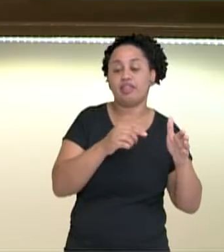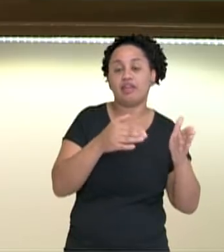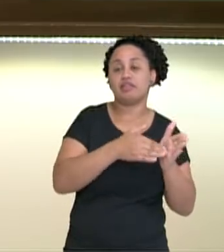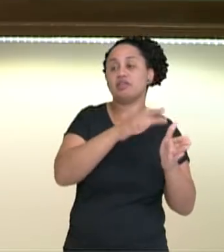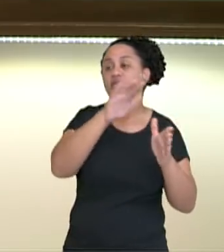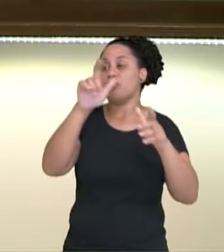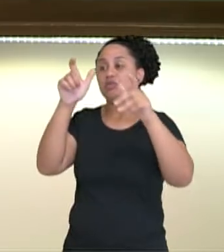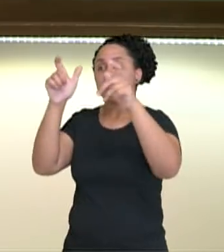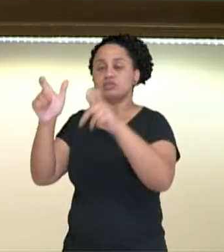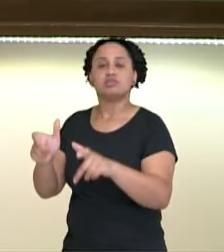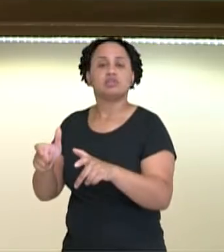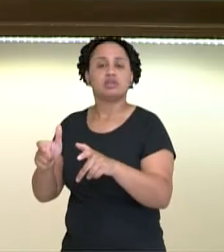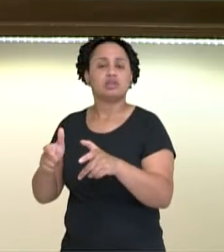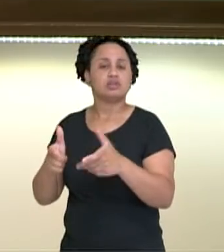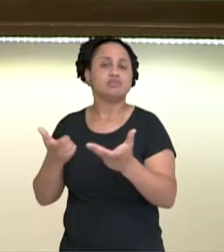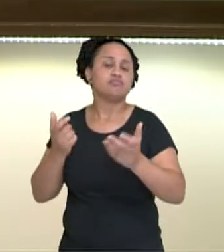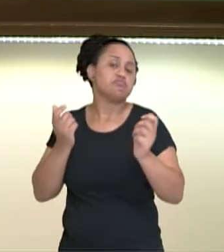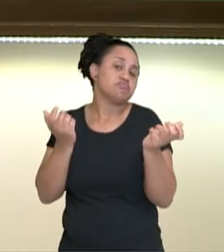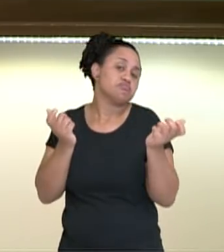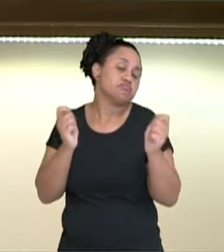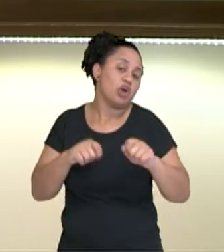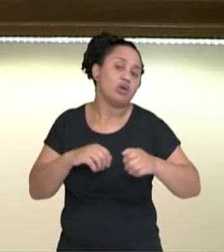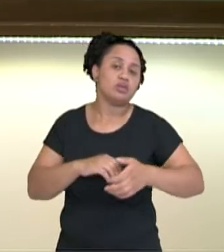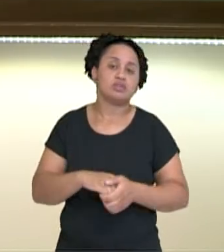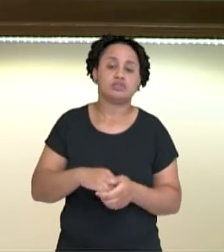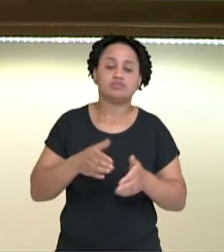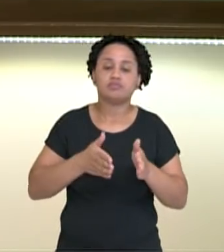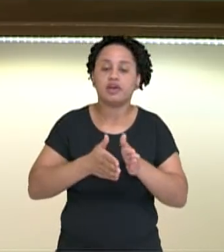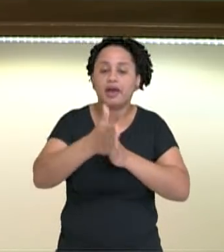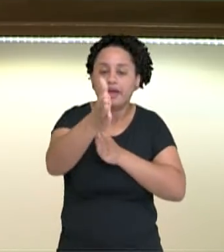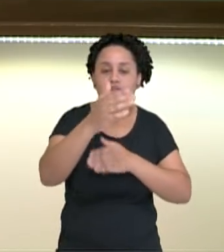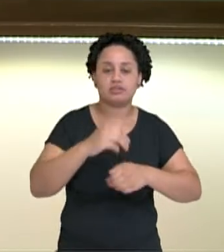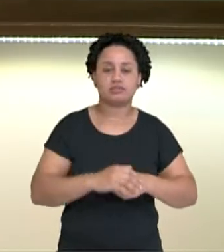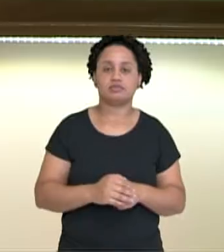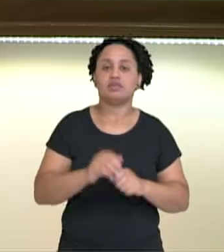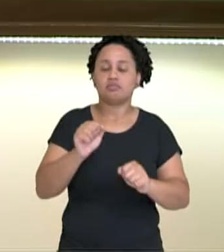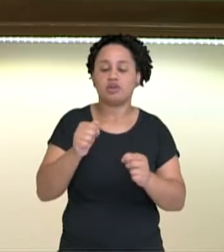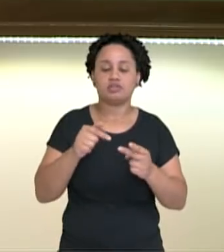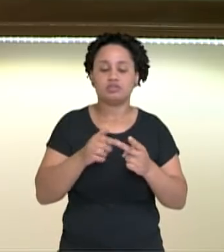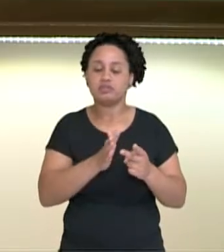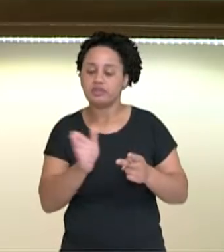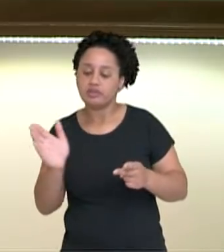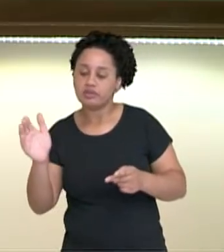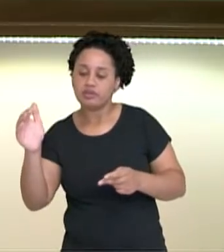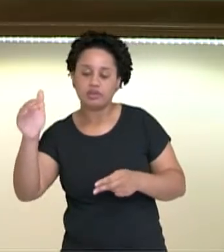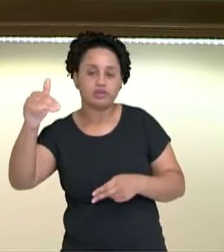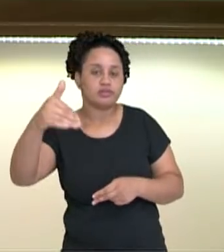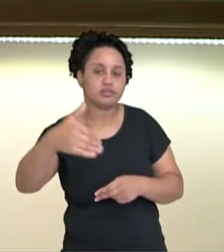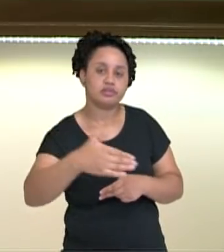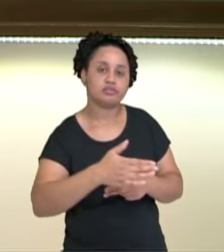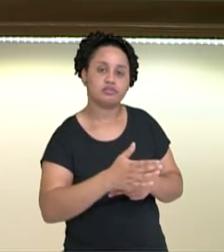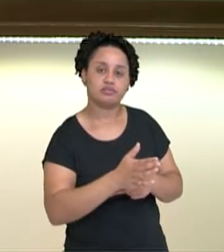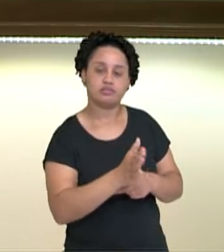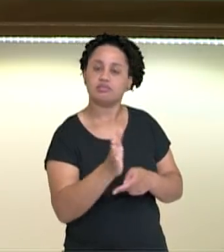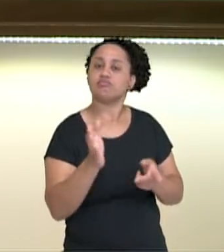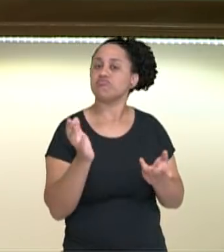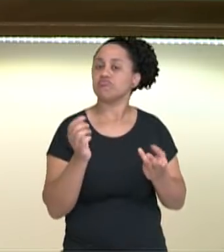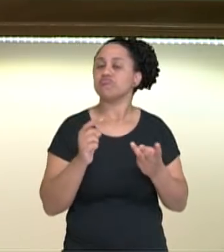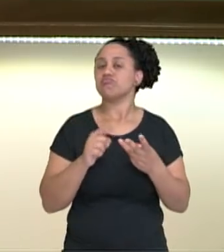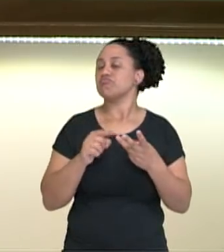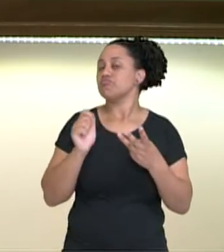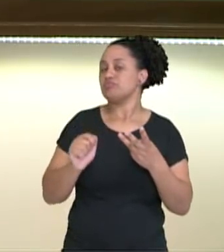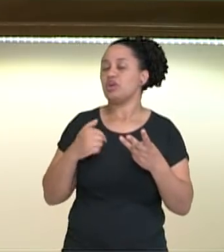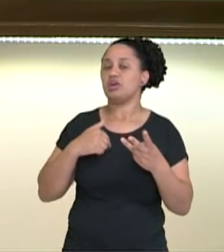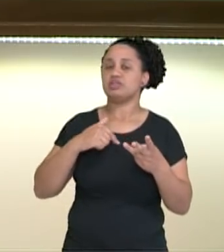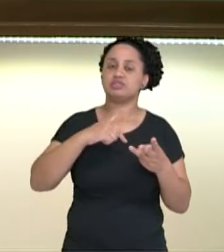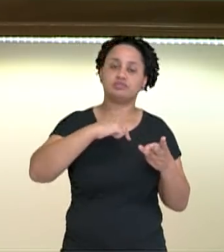ambiente? Você pode ir numa linha reta, você pode ir fazendo curvas, você pode andar